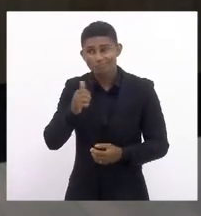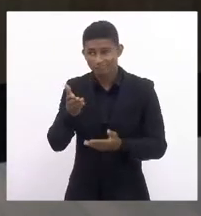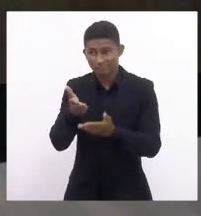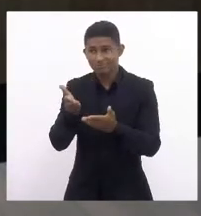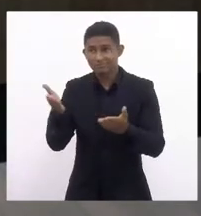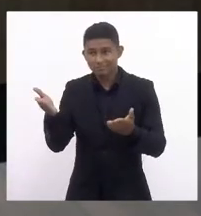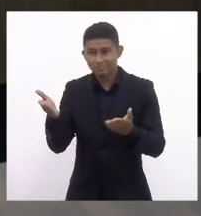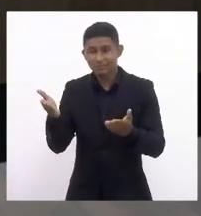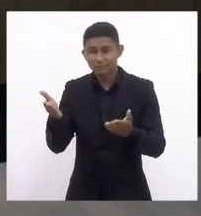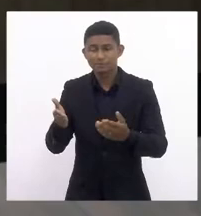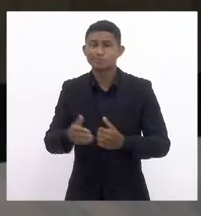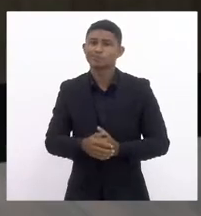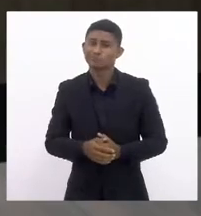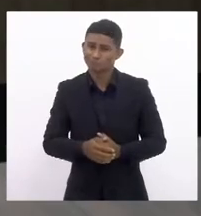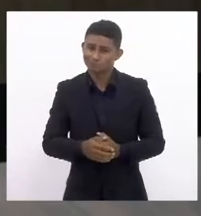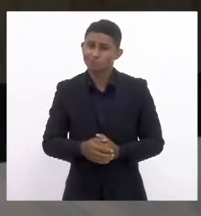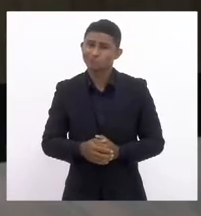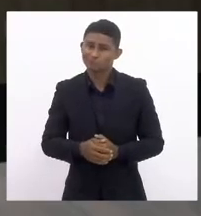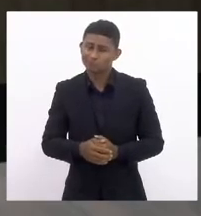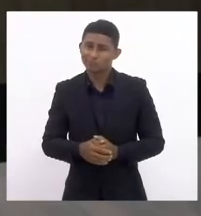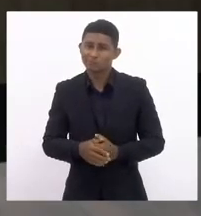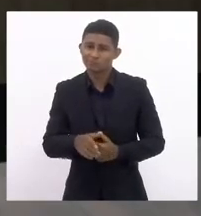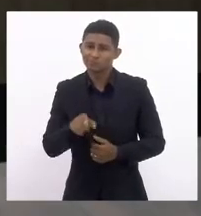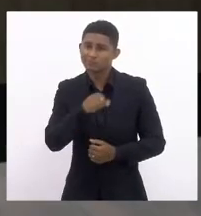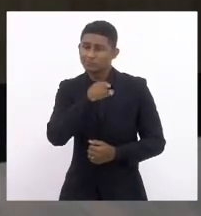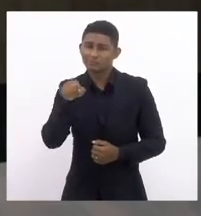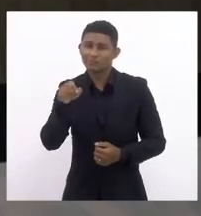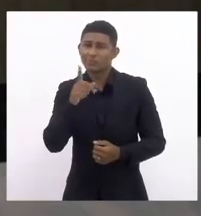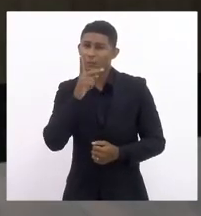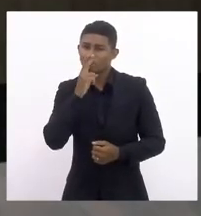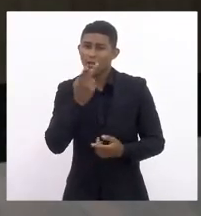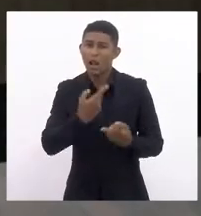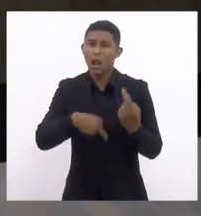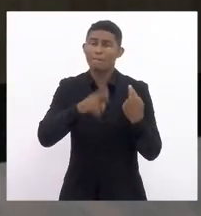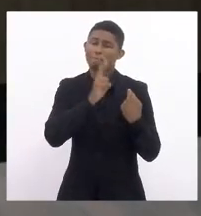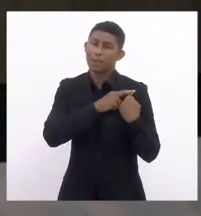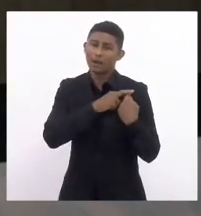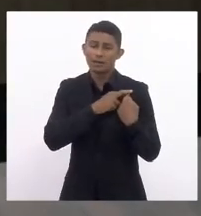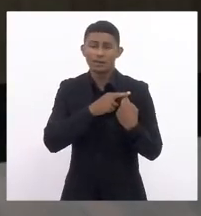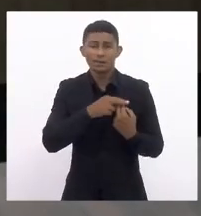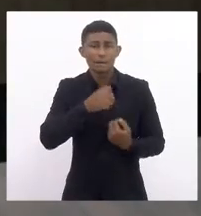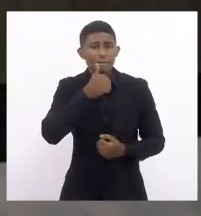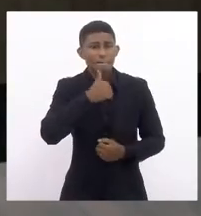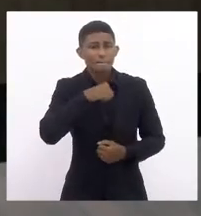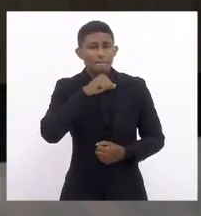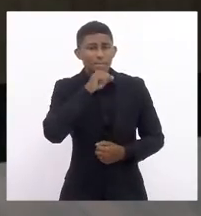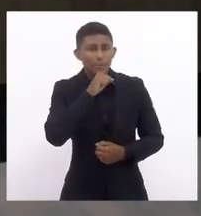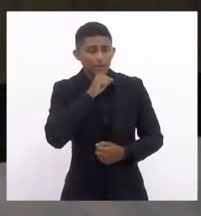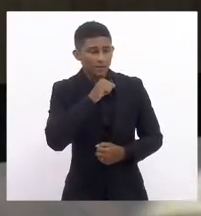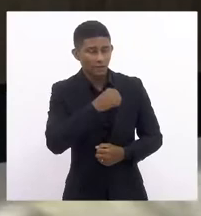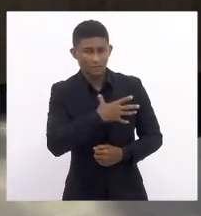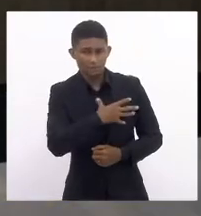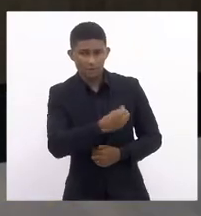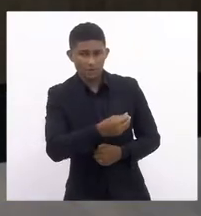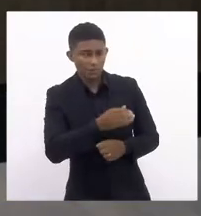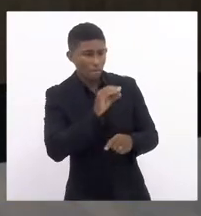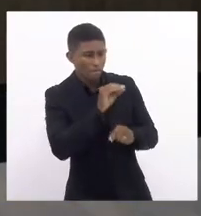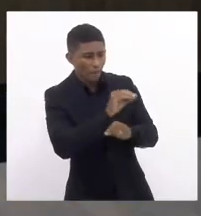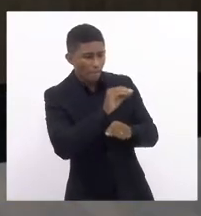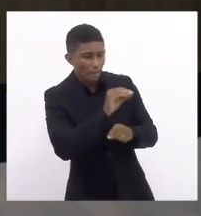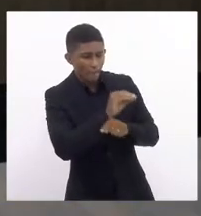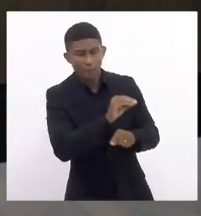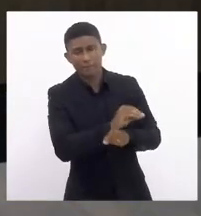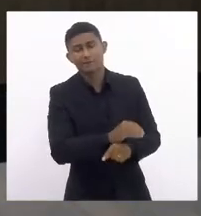sendo responsáveis, uma única responsável, atuando como mãe solo, como chefe de família. Então, parabéns ao deputado